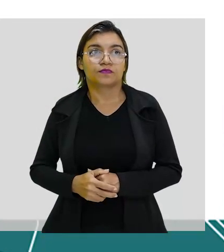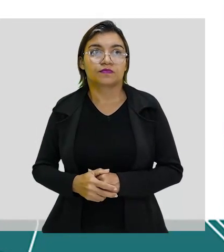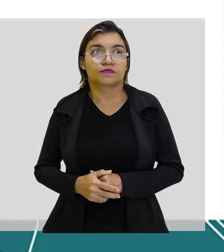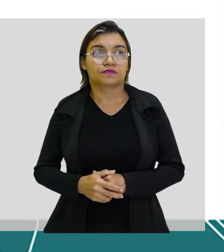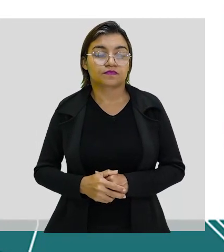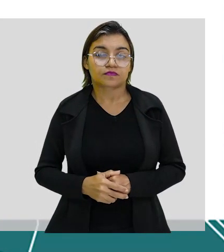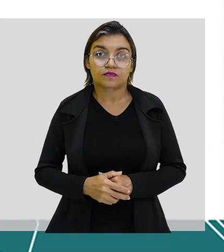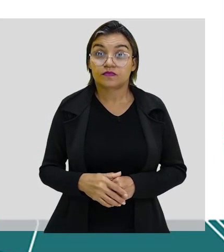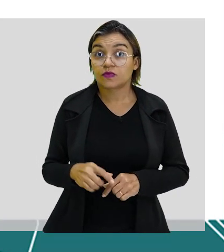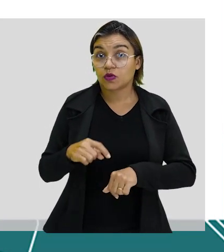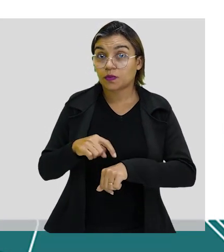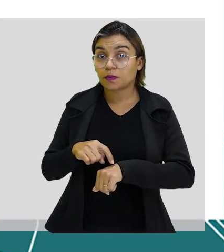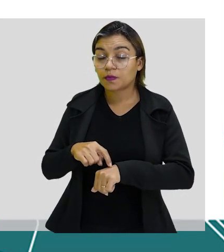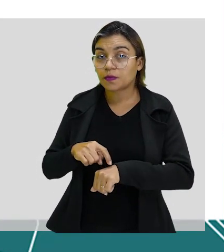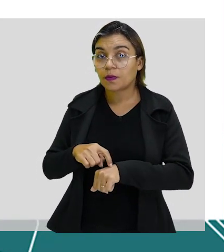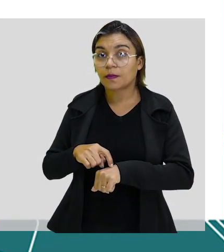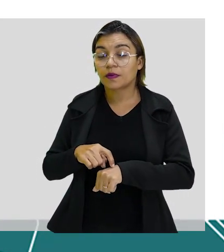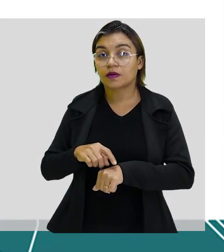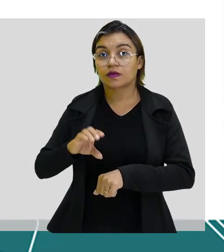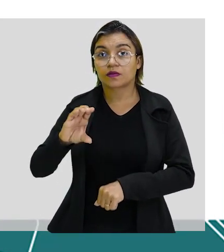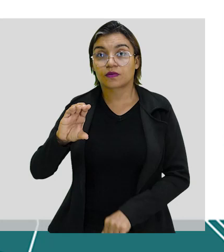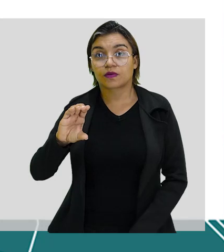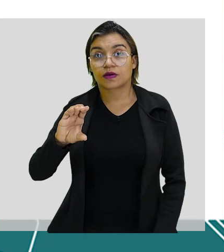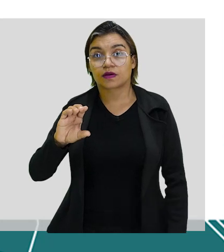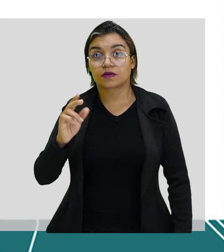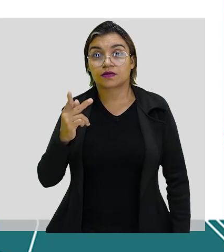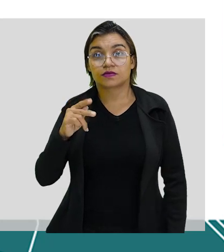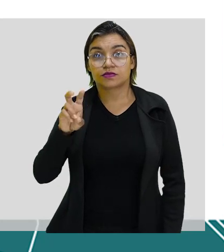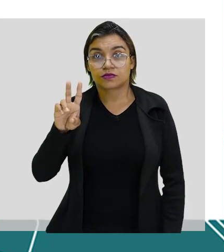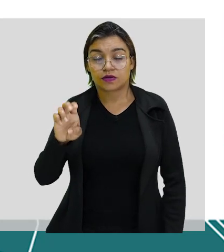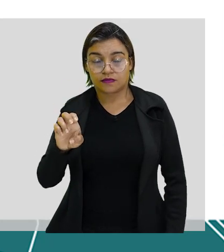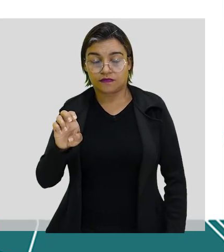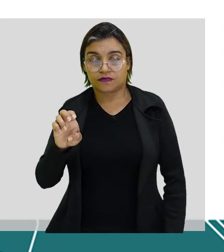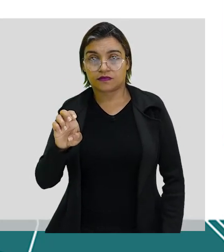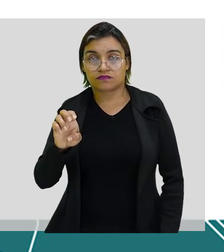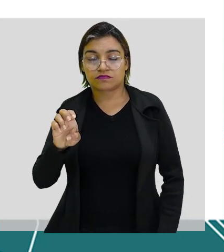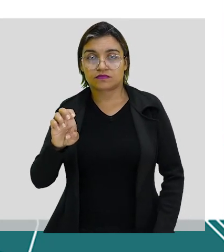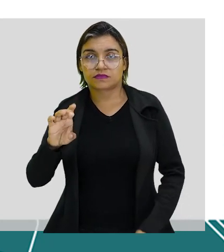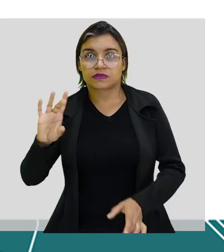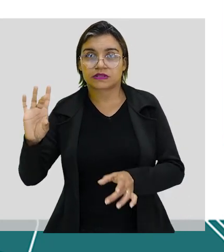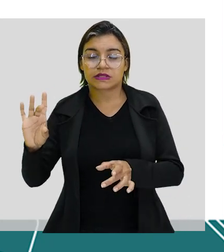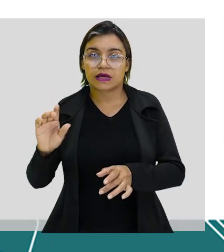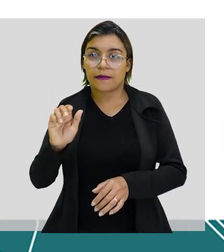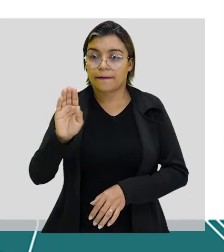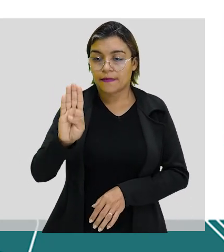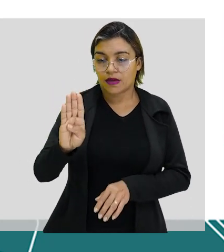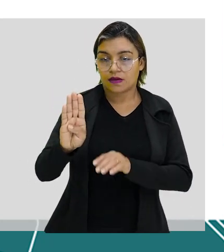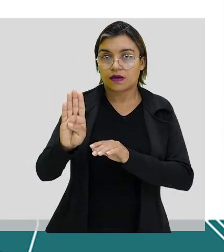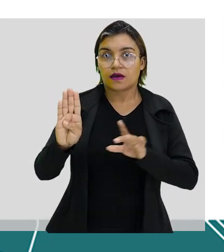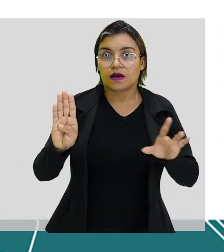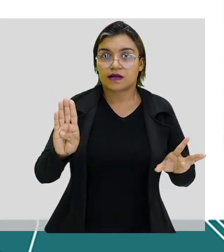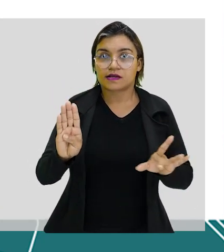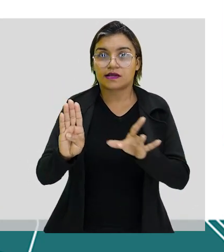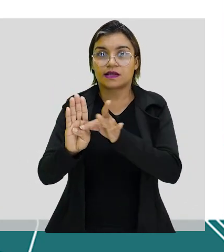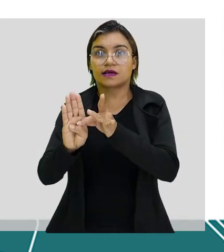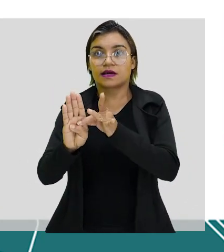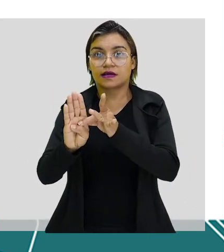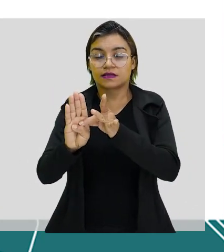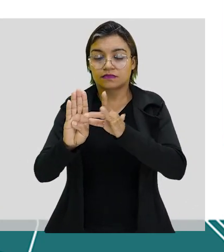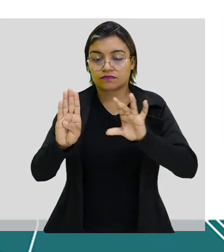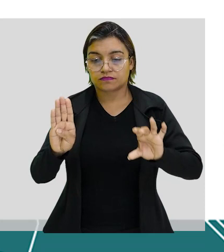E no momento que a chave for ligada em B, vamos dizer assim, ligada em B, ele